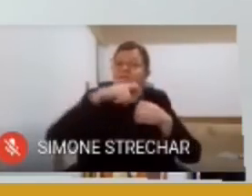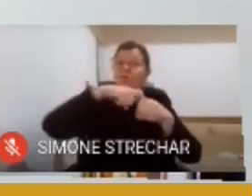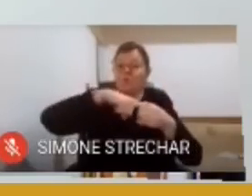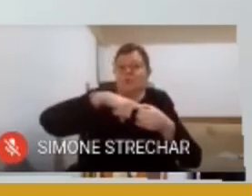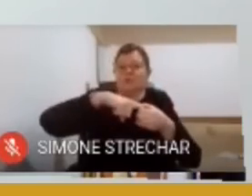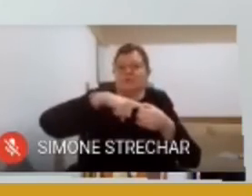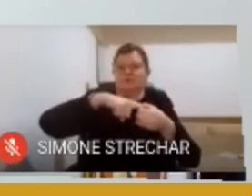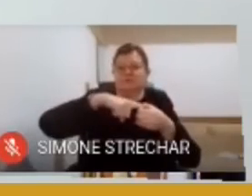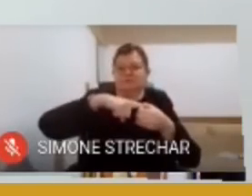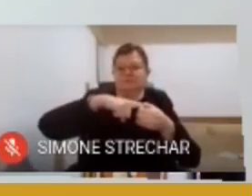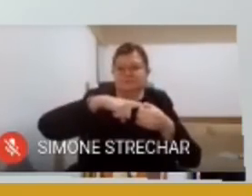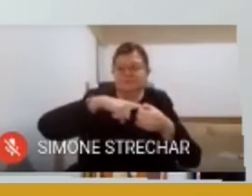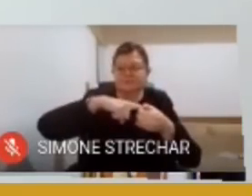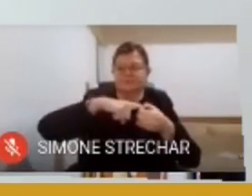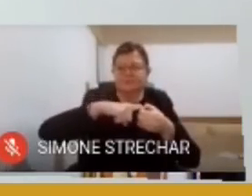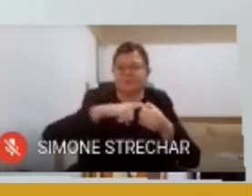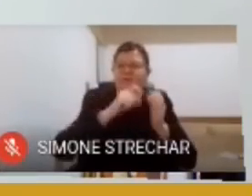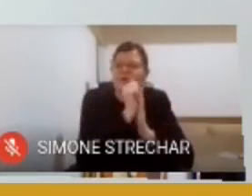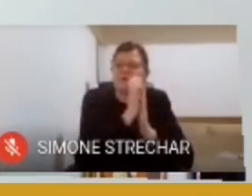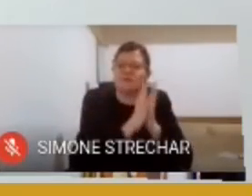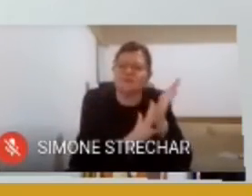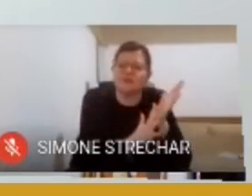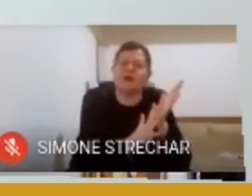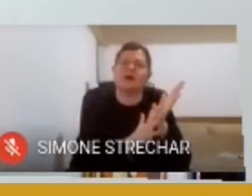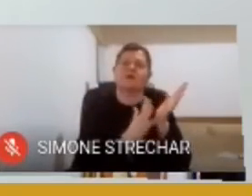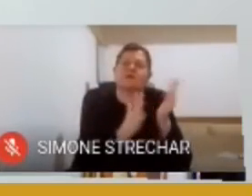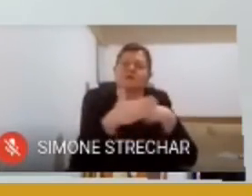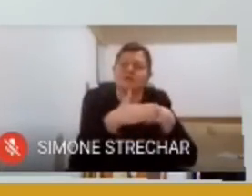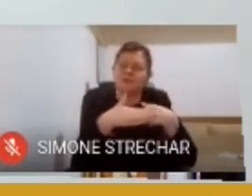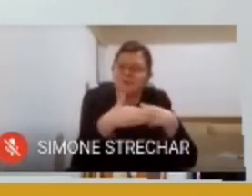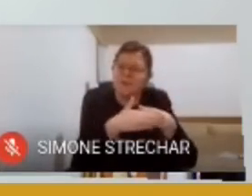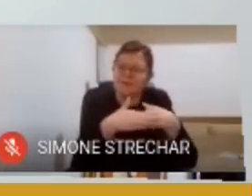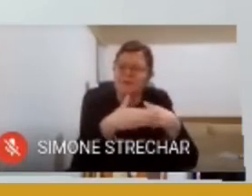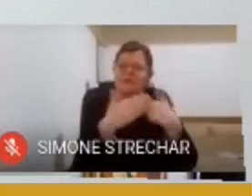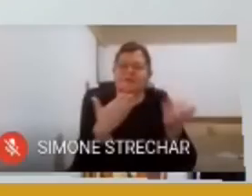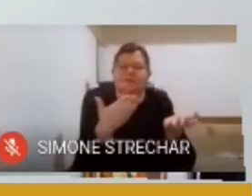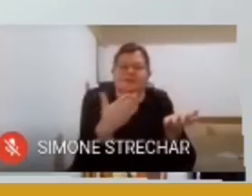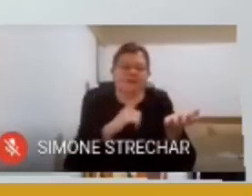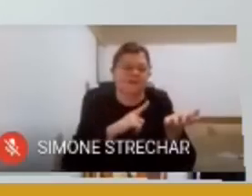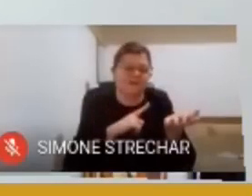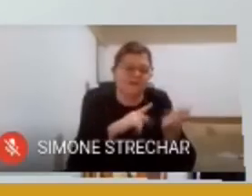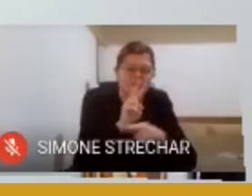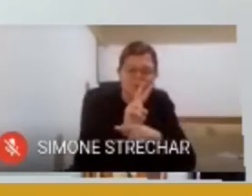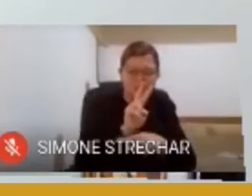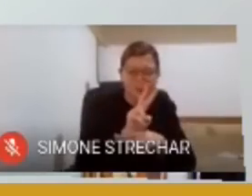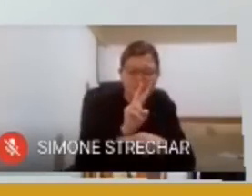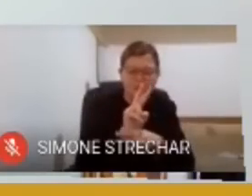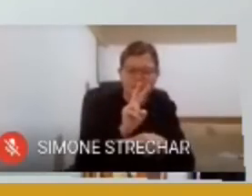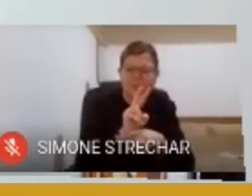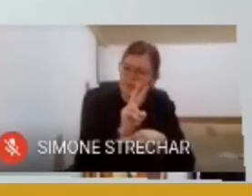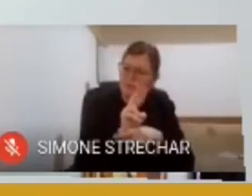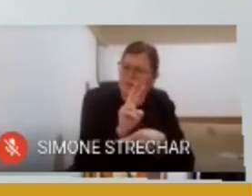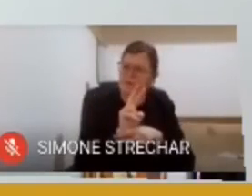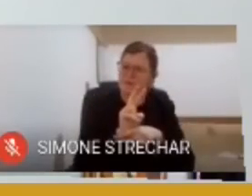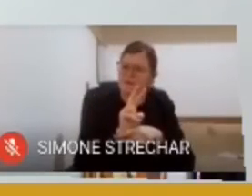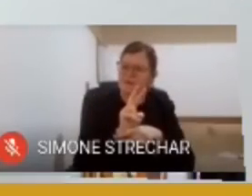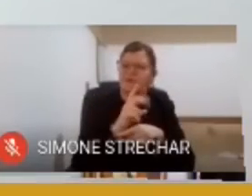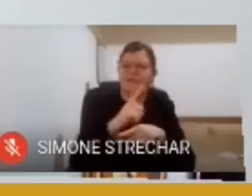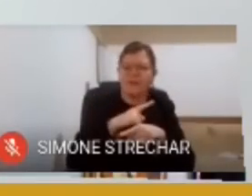de recepção, eu imagino que tudo isso deverá ser muito bem elaborado, bem trabalhado por nós,